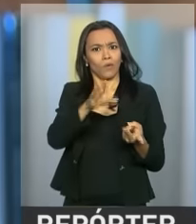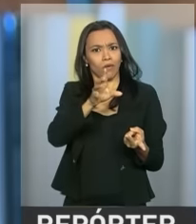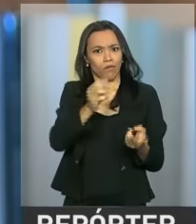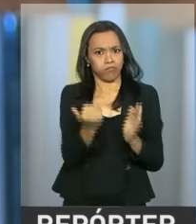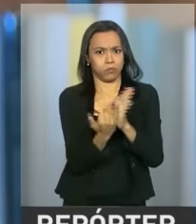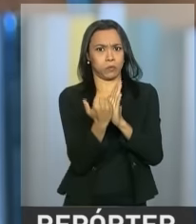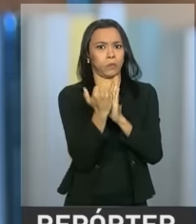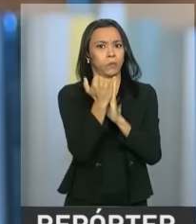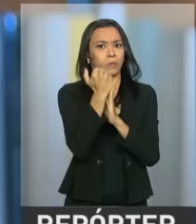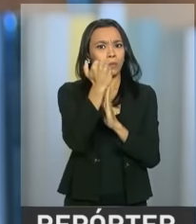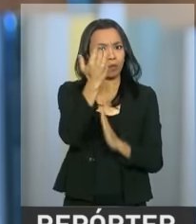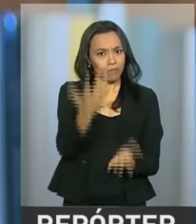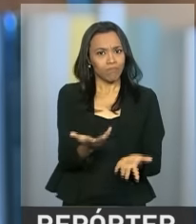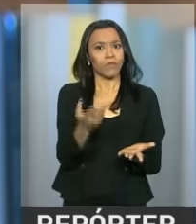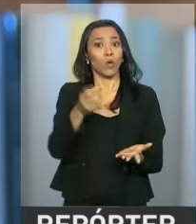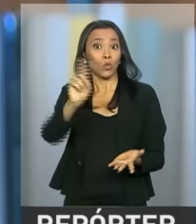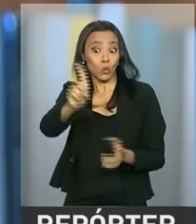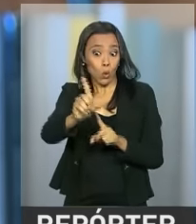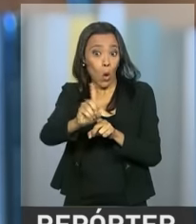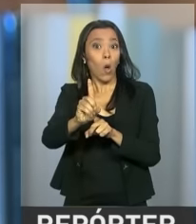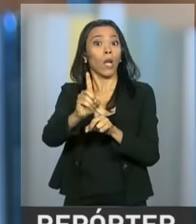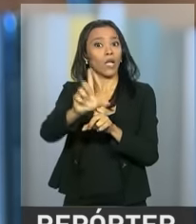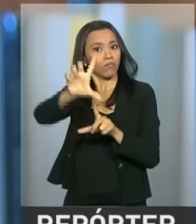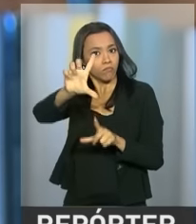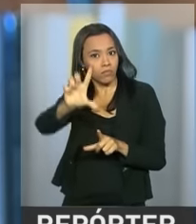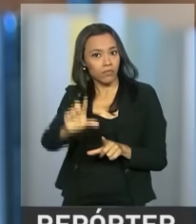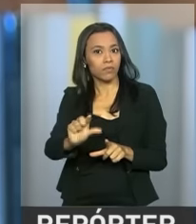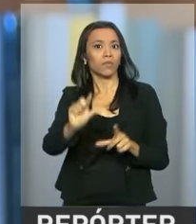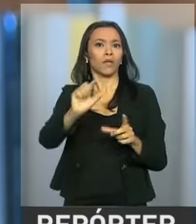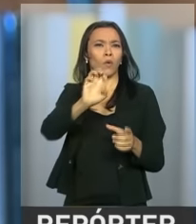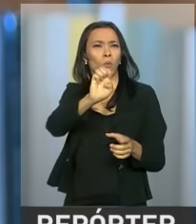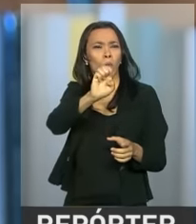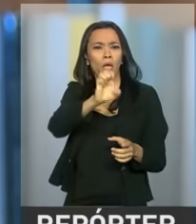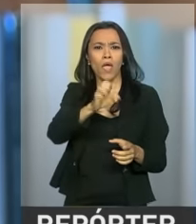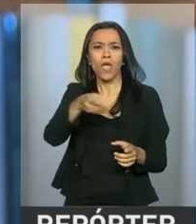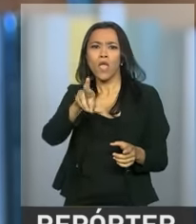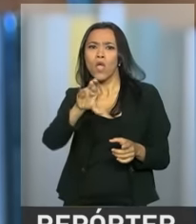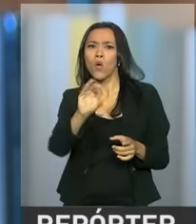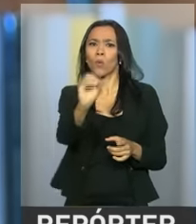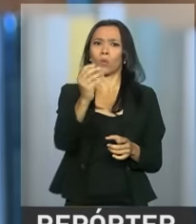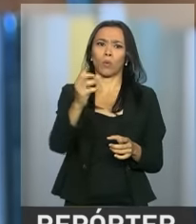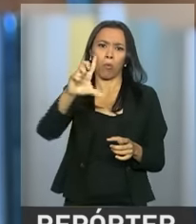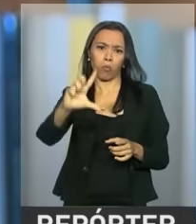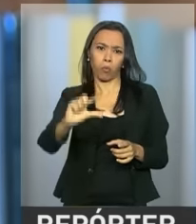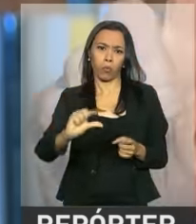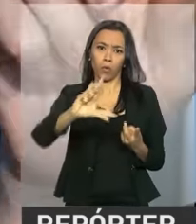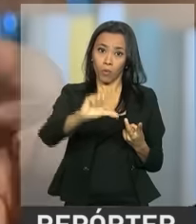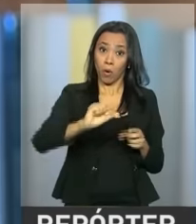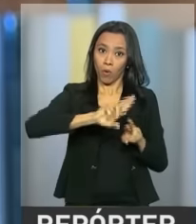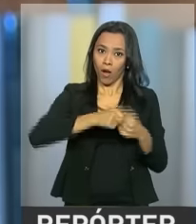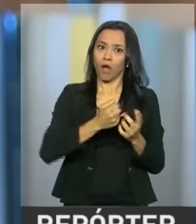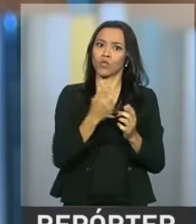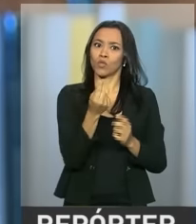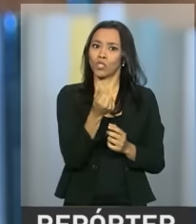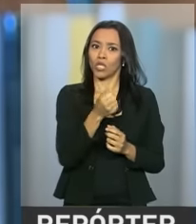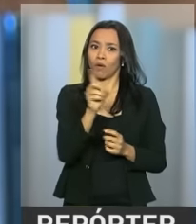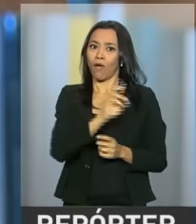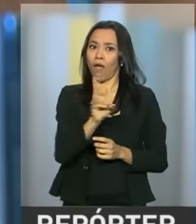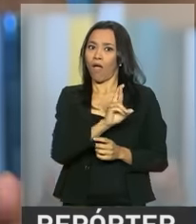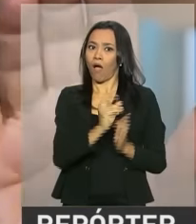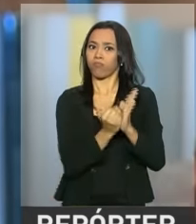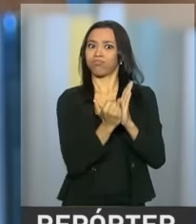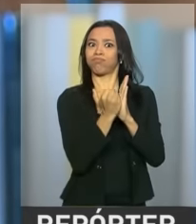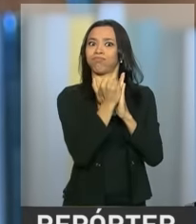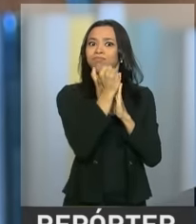relação ao real como o dólar e o Euro e outras moedas perdem valor evidentemente que tem uma flutuação normal de